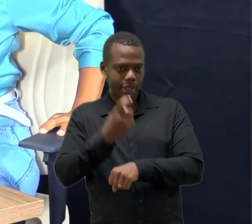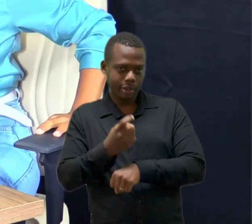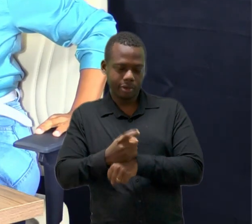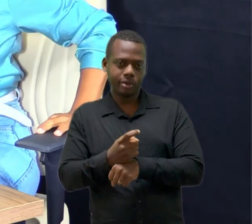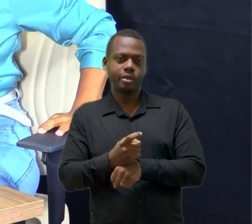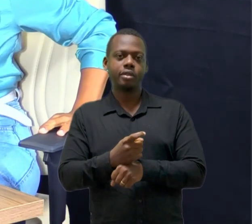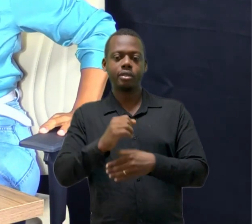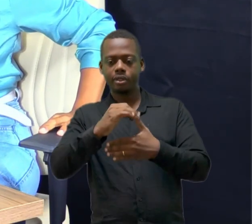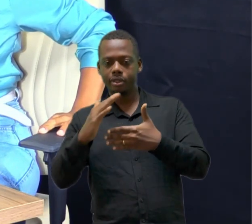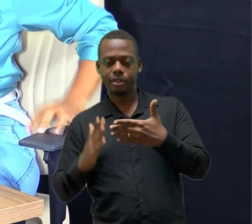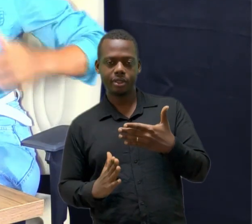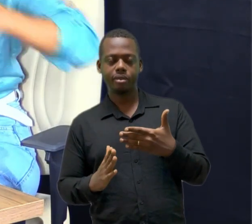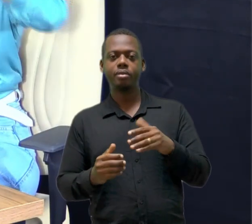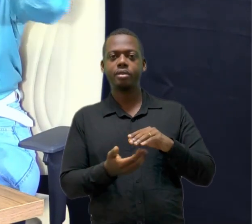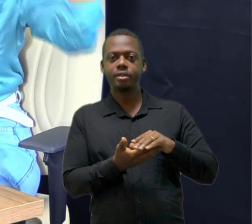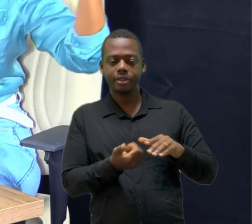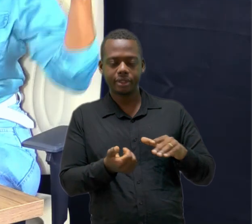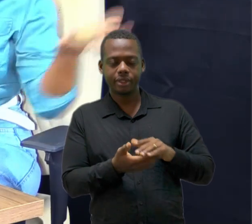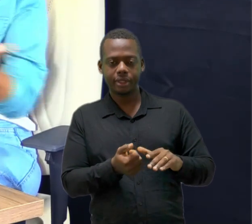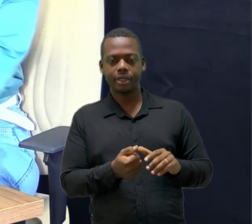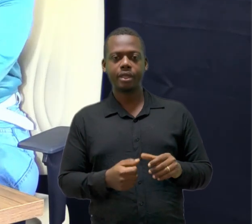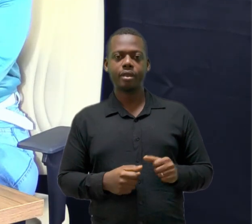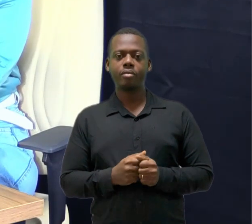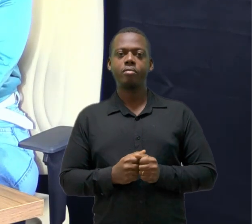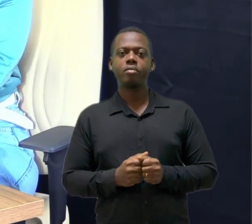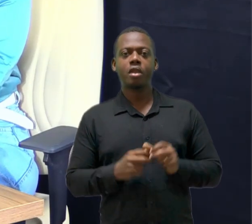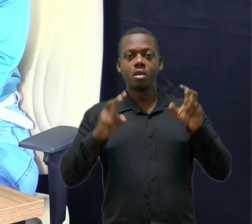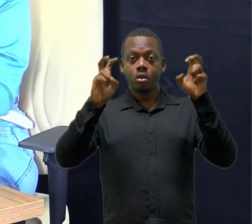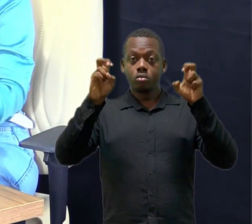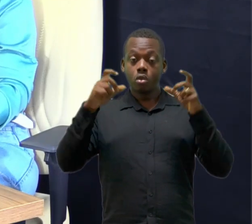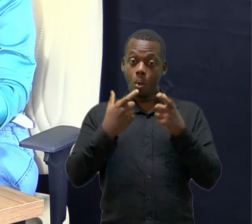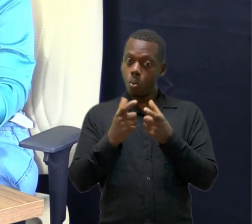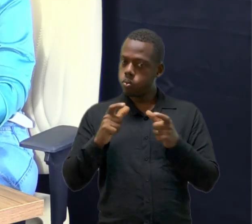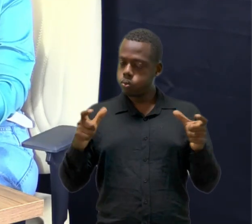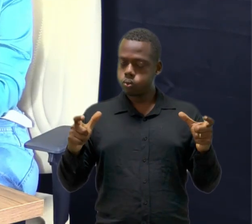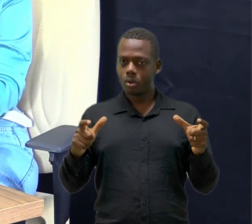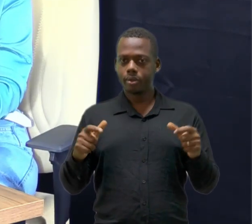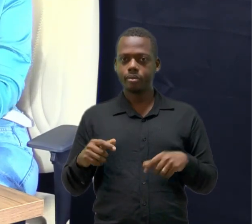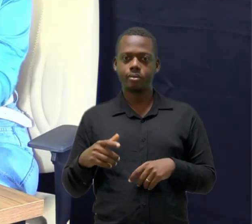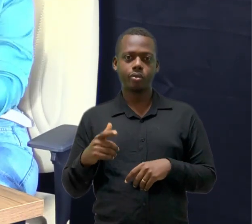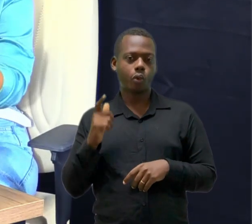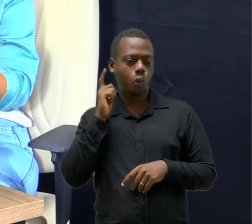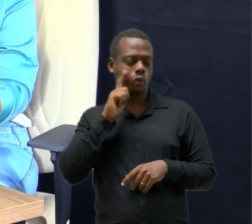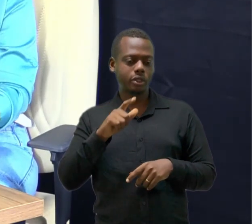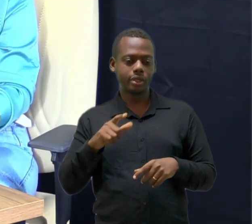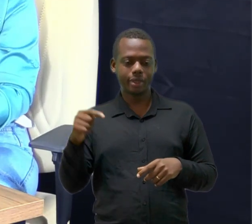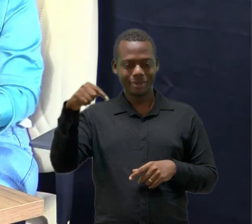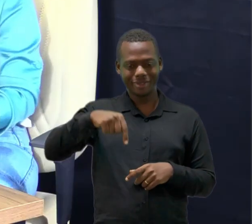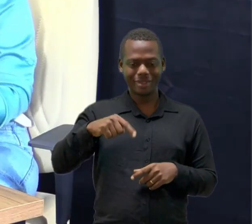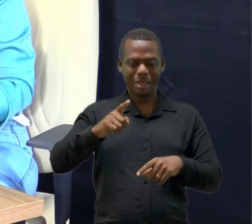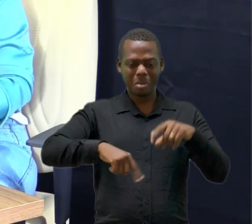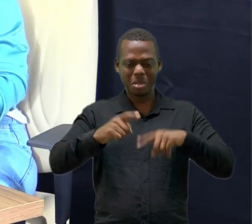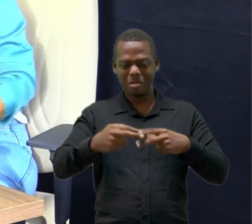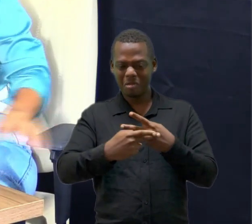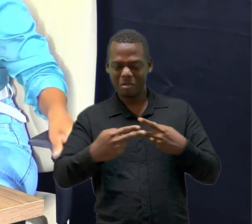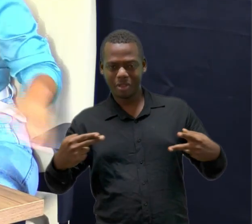da Libras, né? É um assunto muito amplo, muito vasto, não dá para a gente esgotar aqui no podcast, sim. não dá, né? Eu trouxe aqui tanta coisa aqui, mas acho que o tempo não vai